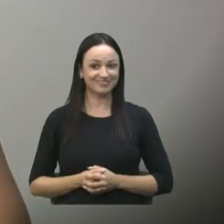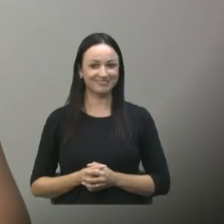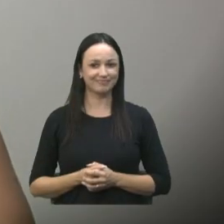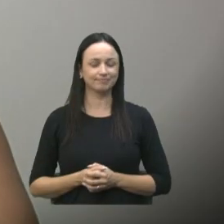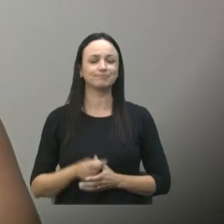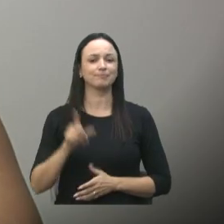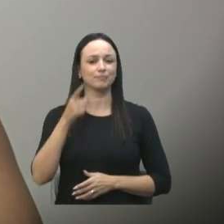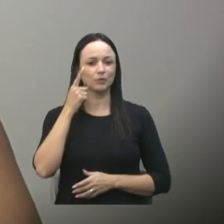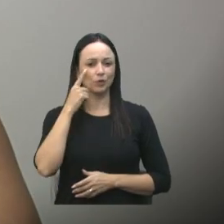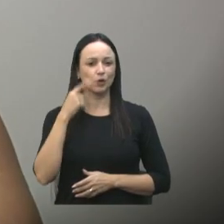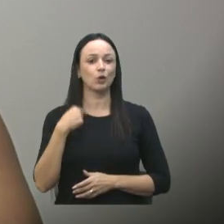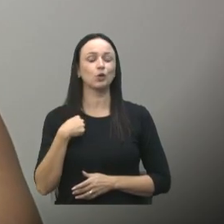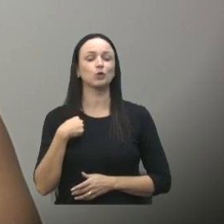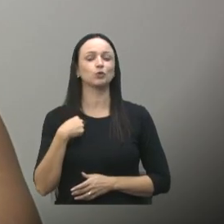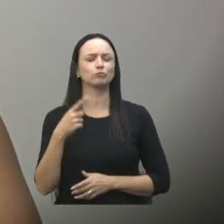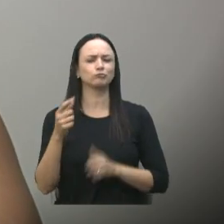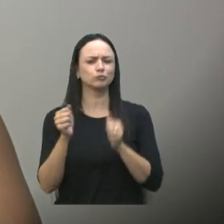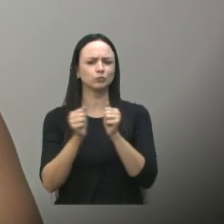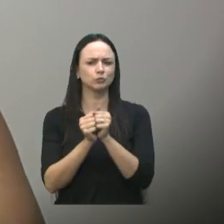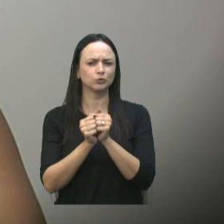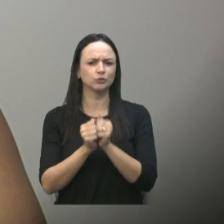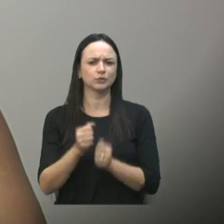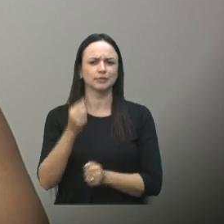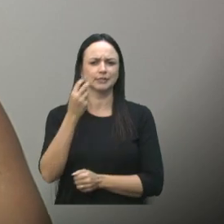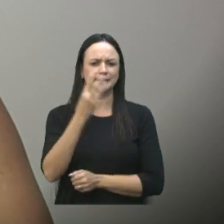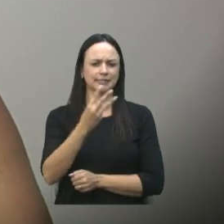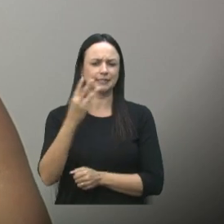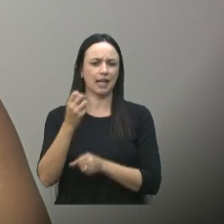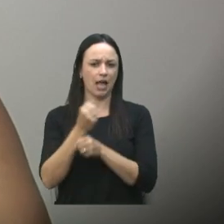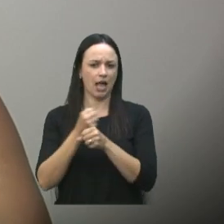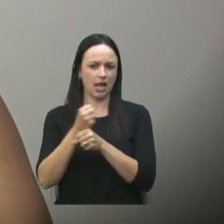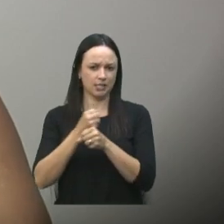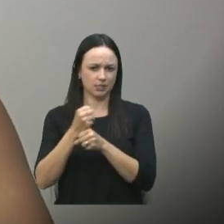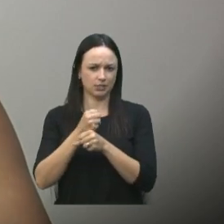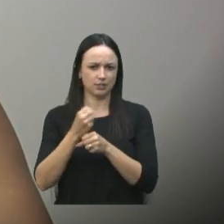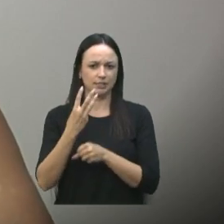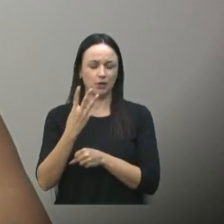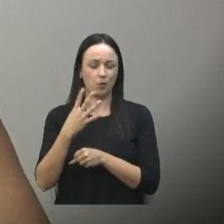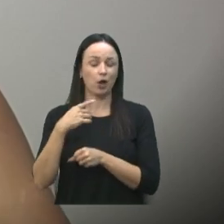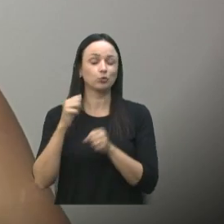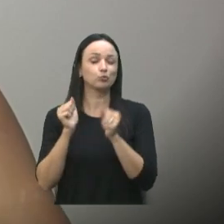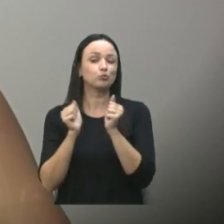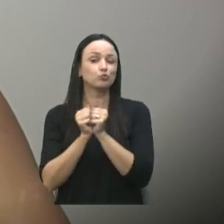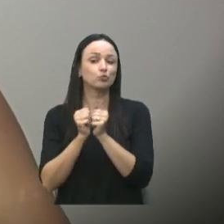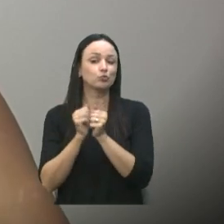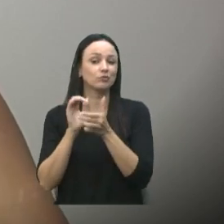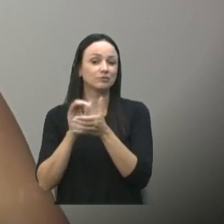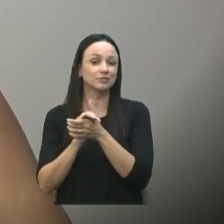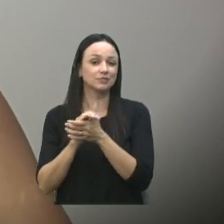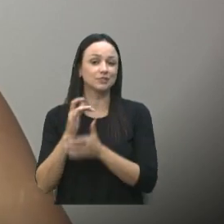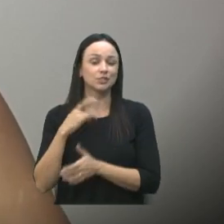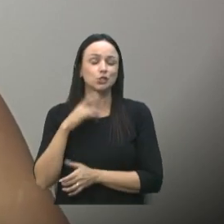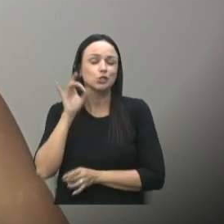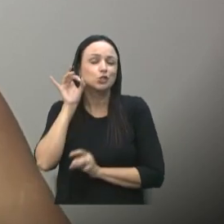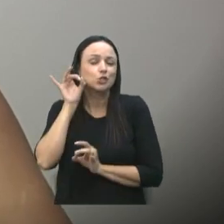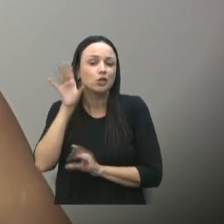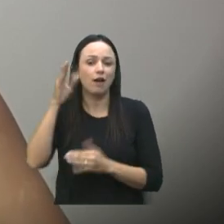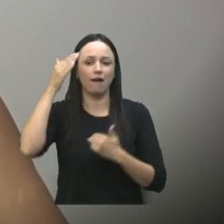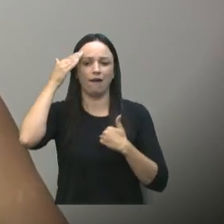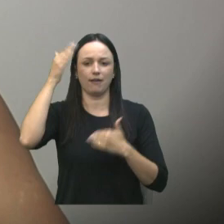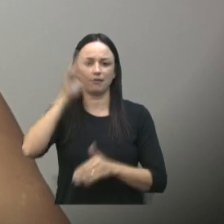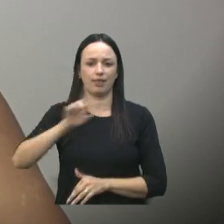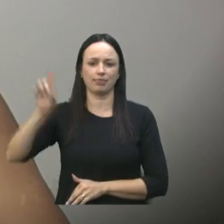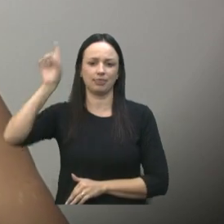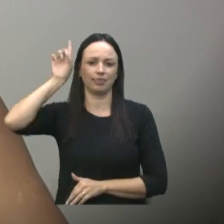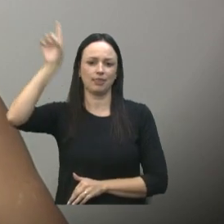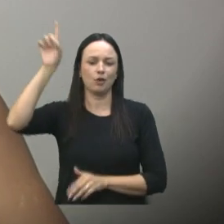a gente tá junto há 33 anos, vai fazer 34 anos que a gente tá junto. Eu só posso agradecer a Deus de ter